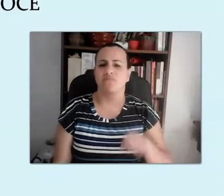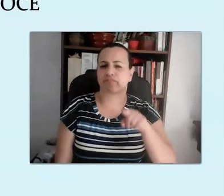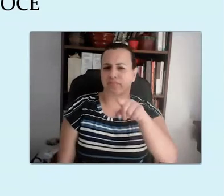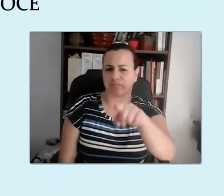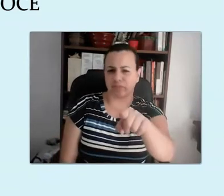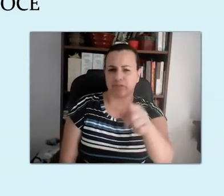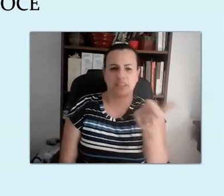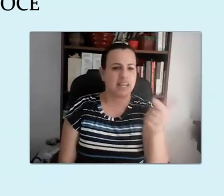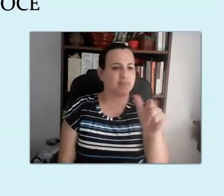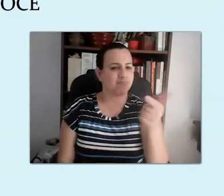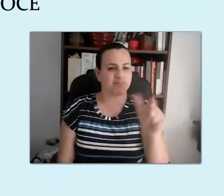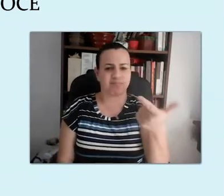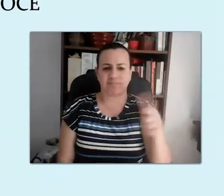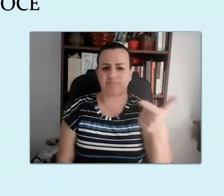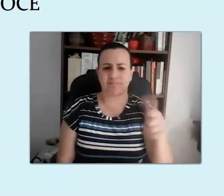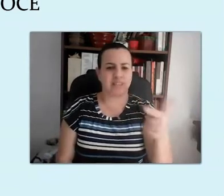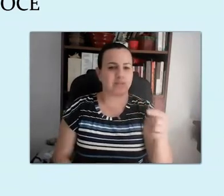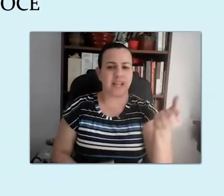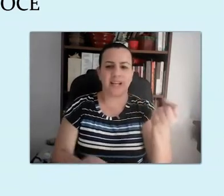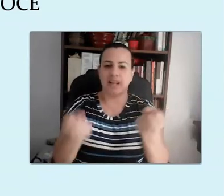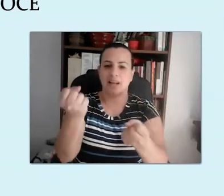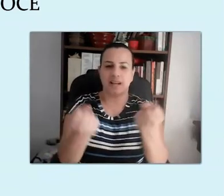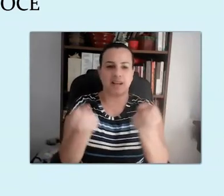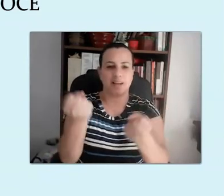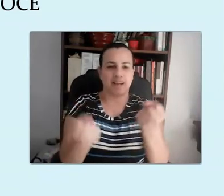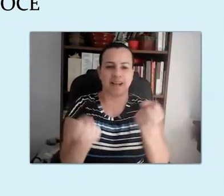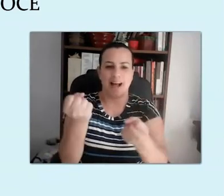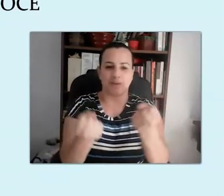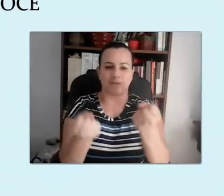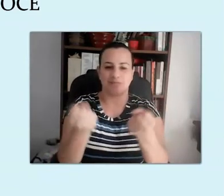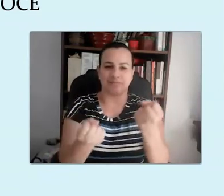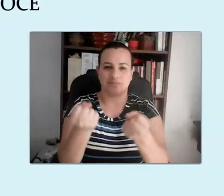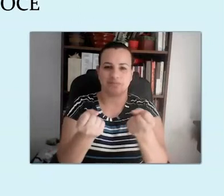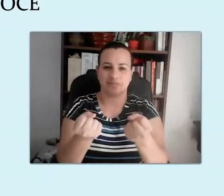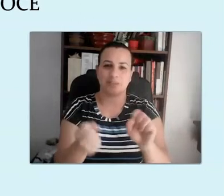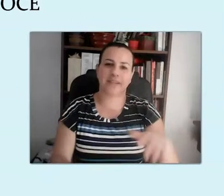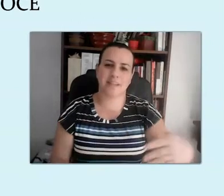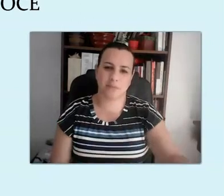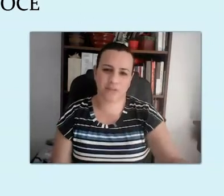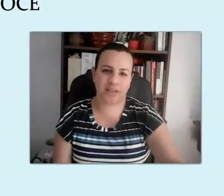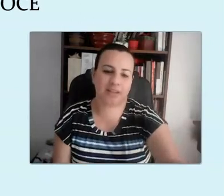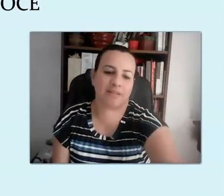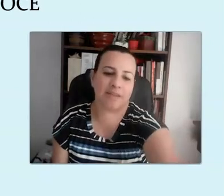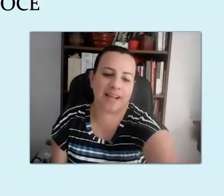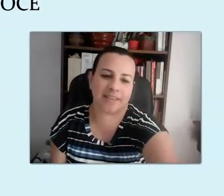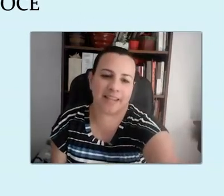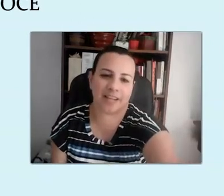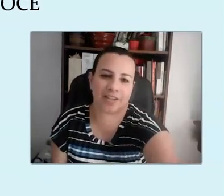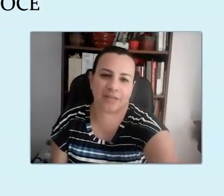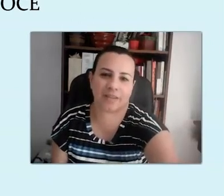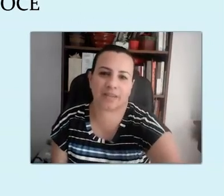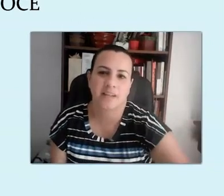carro, você não tem carro. São exemplos de